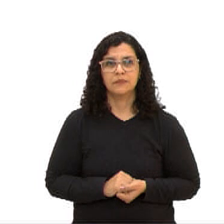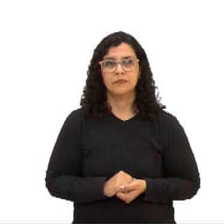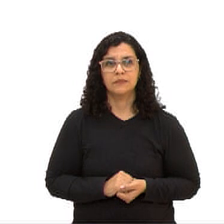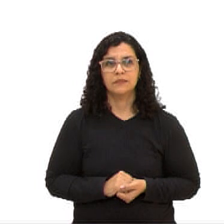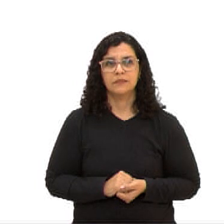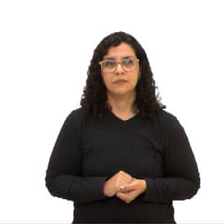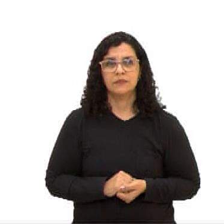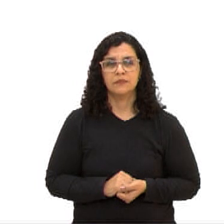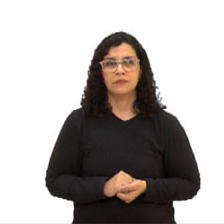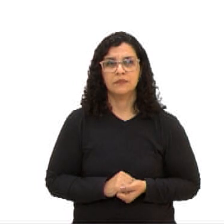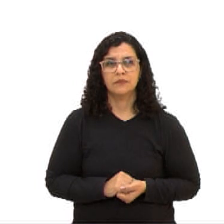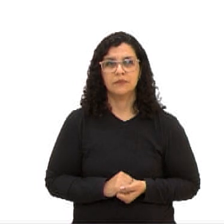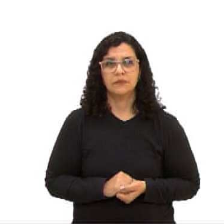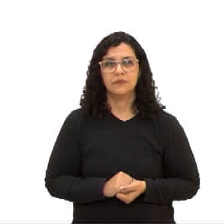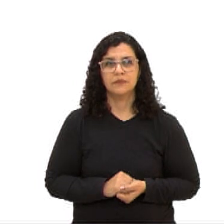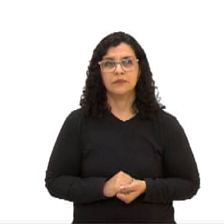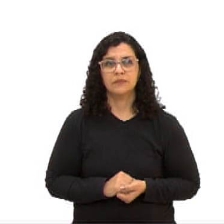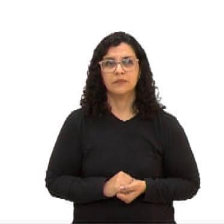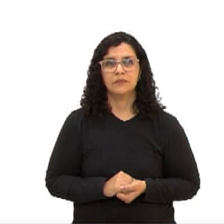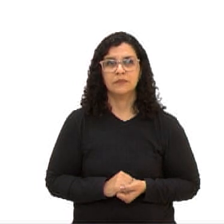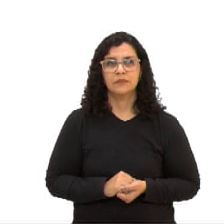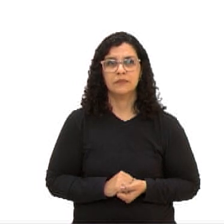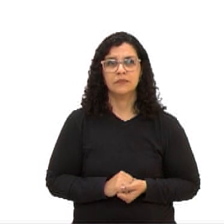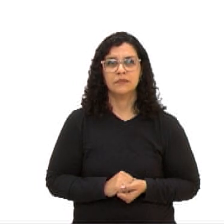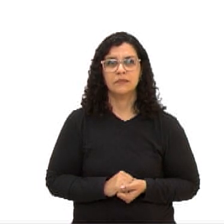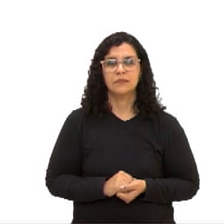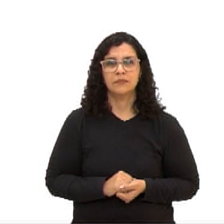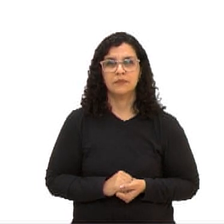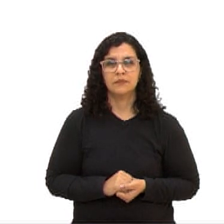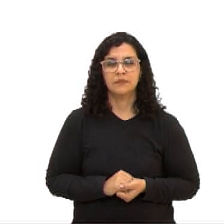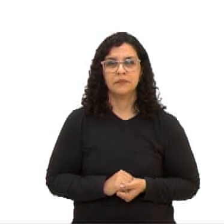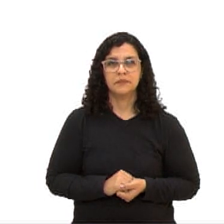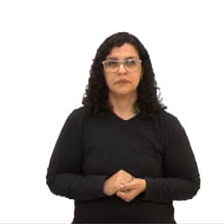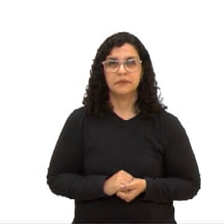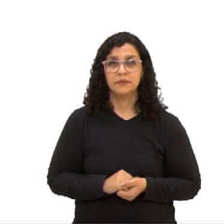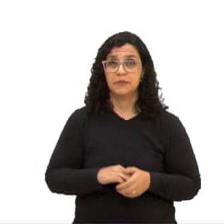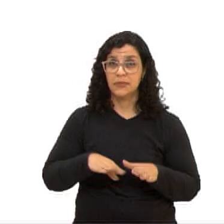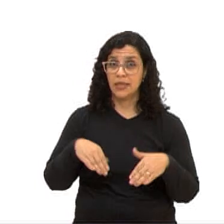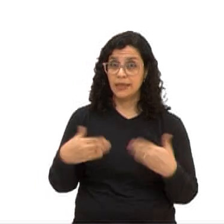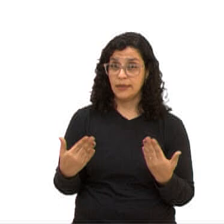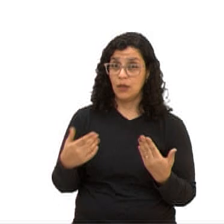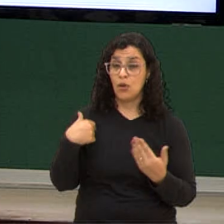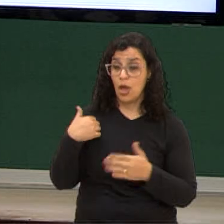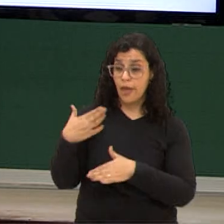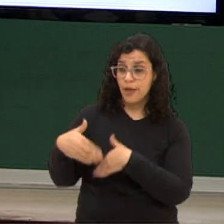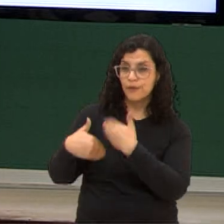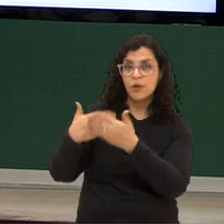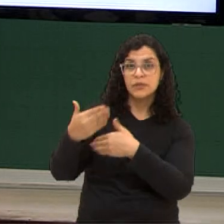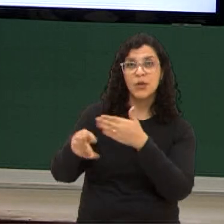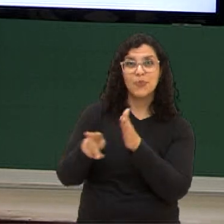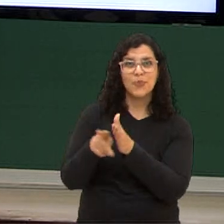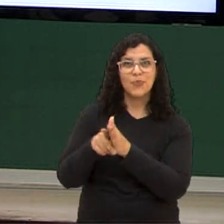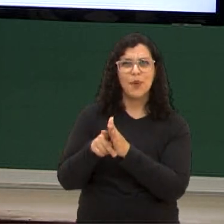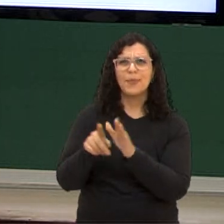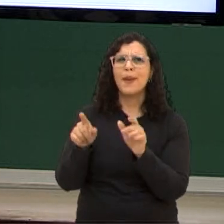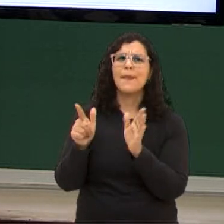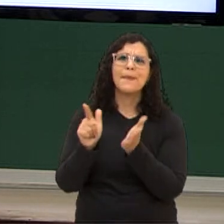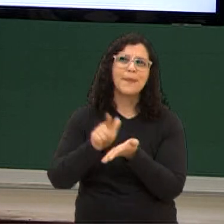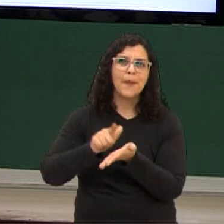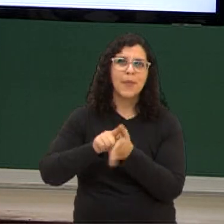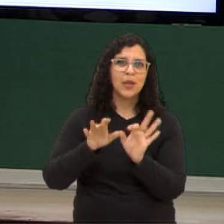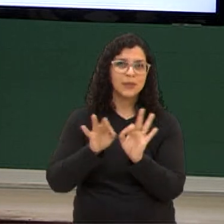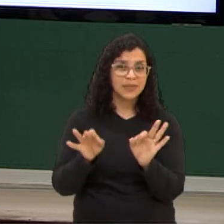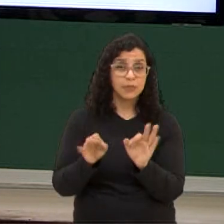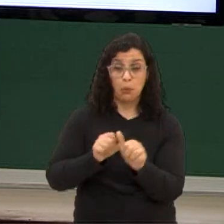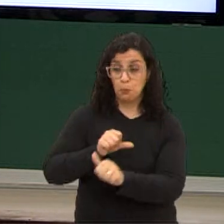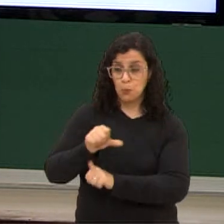substituídos por outros gêneros, os chamados gêneros digitais. Então, a evolução das notas de recados. As notas, então,